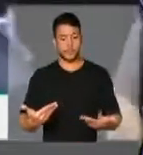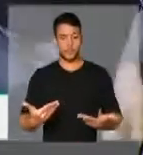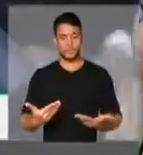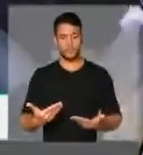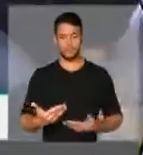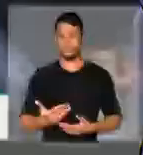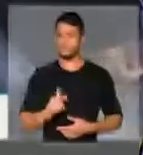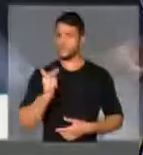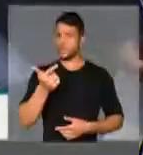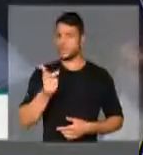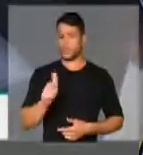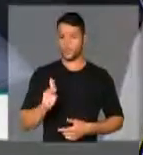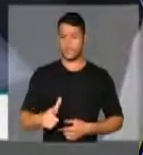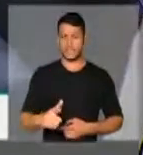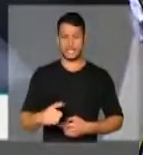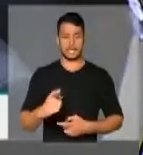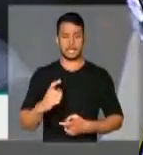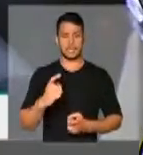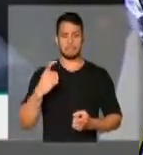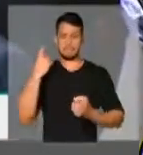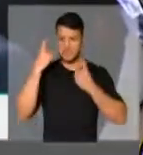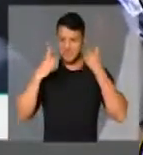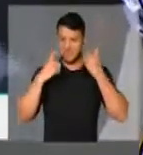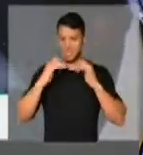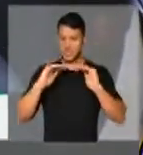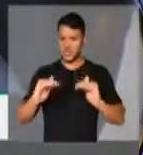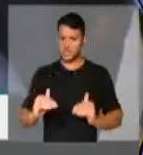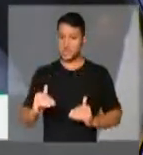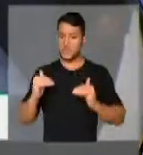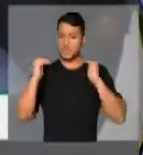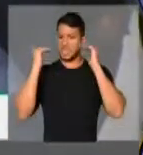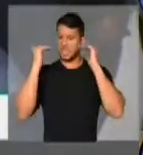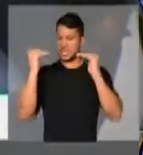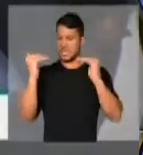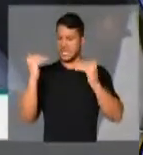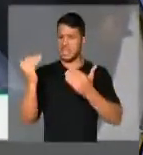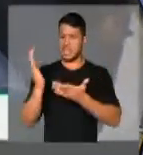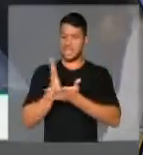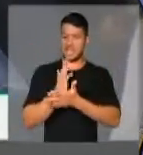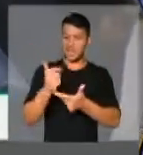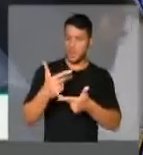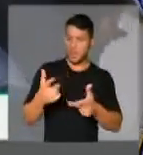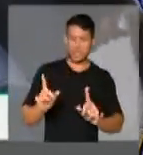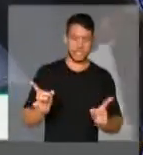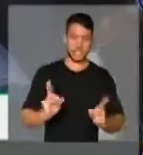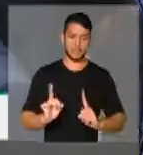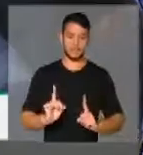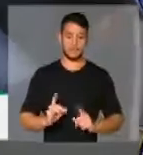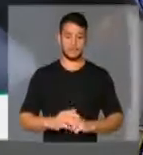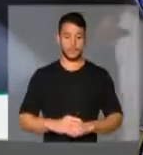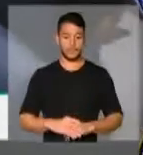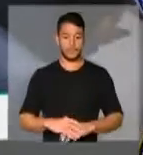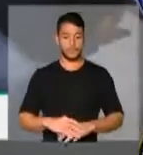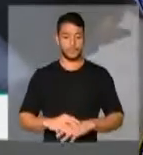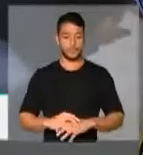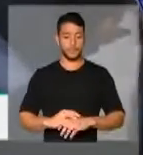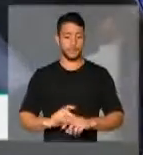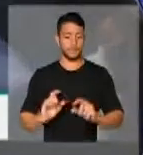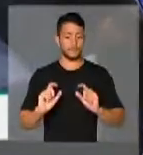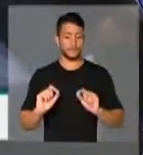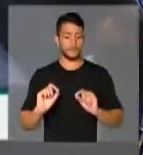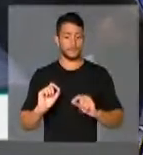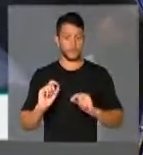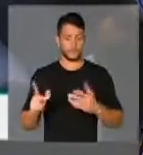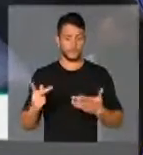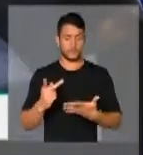há qualquer risco para a soberania nacional, a abertura do capital estrangeiro neste setor. O que vai